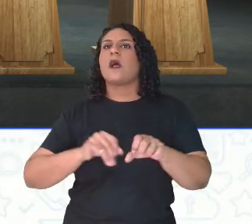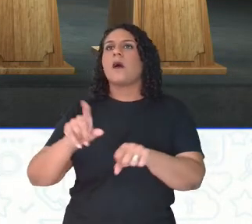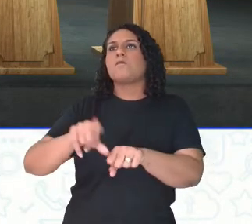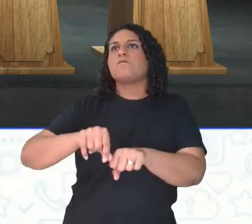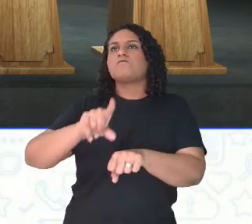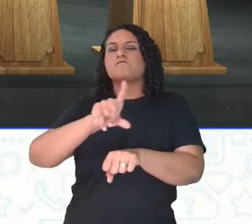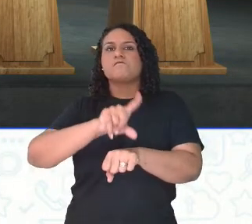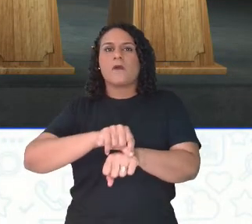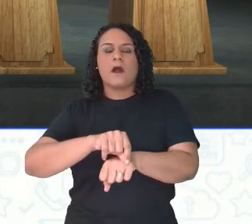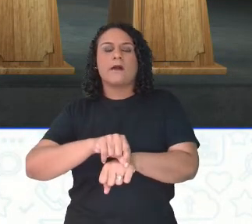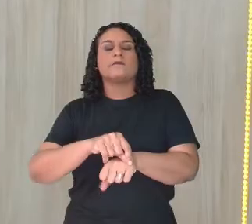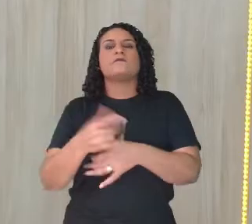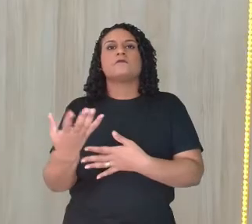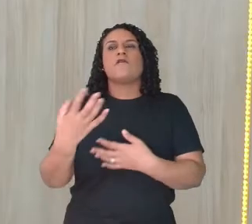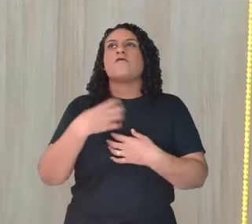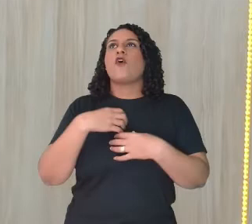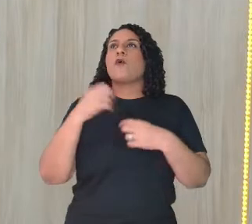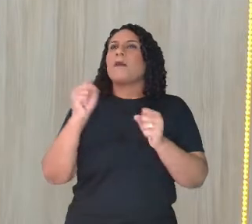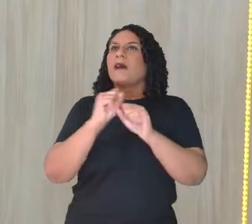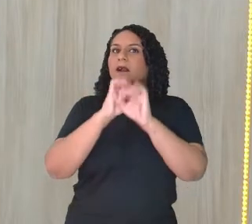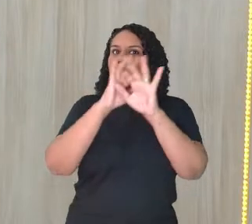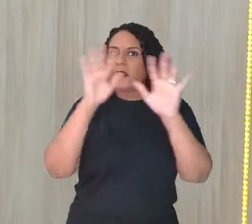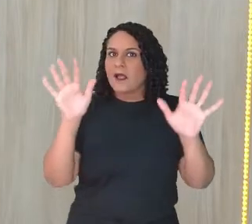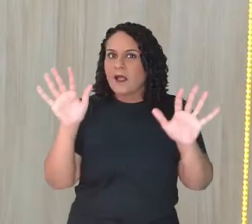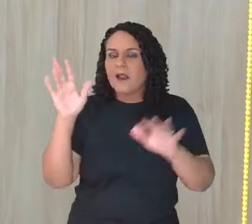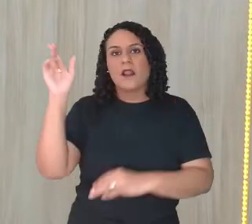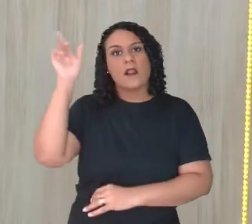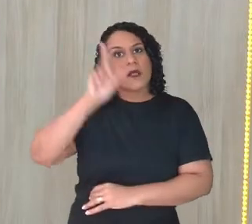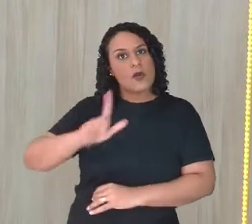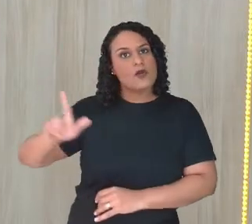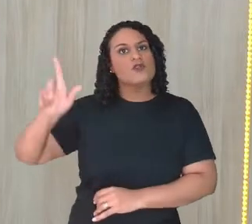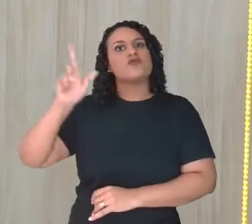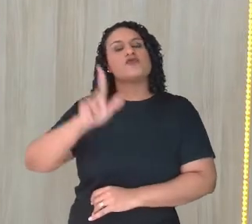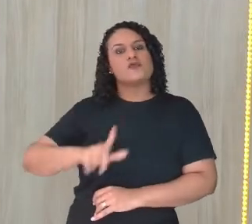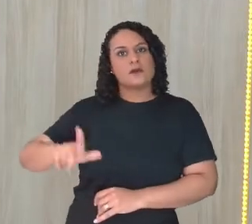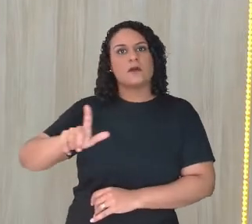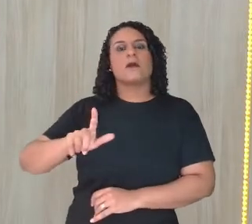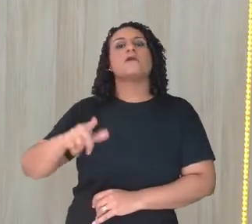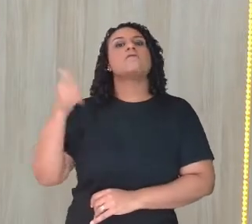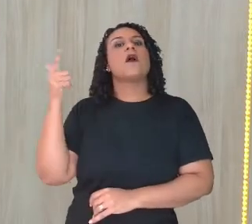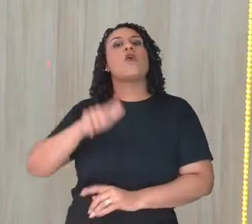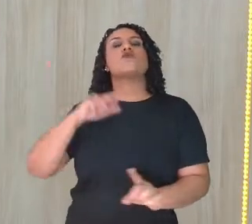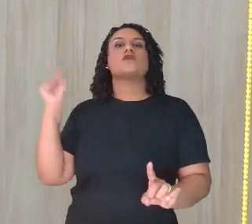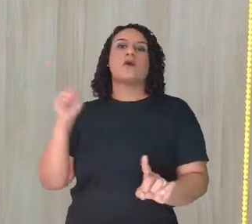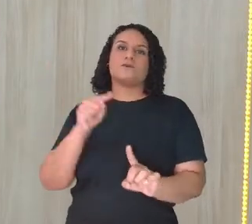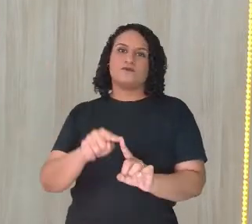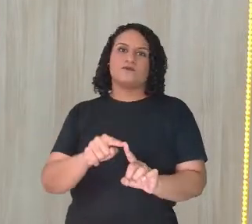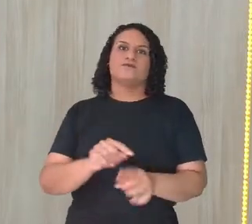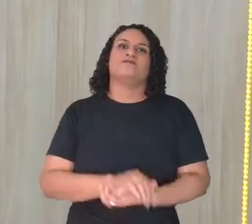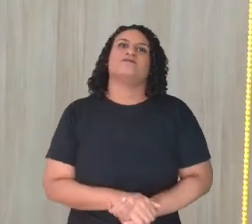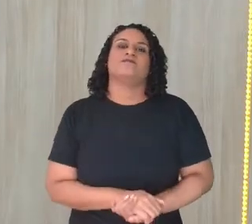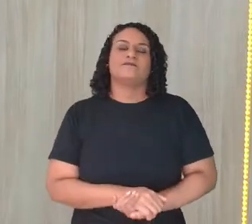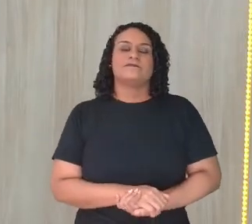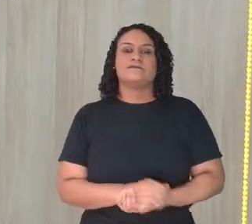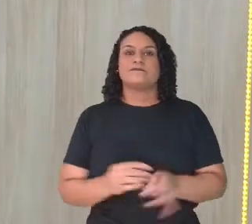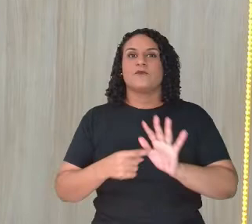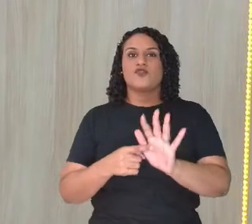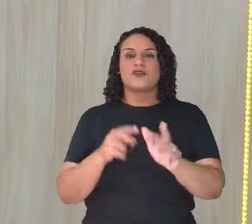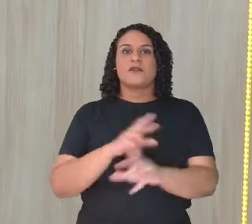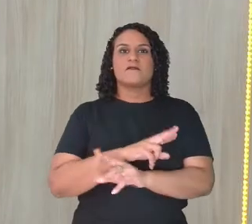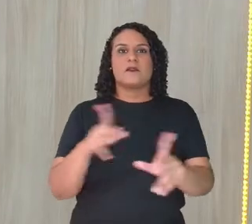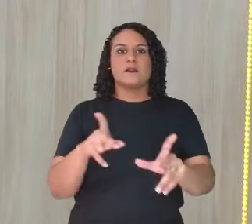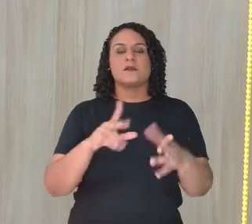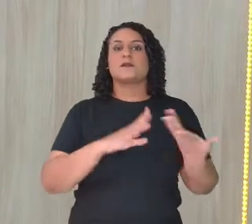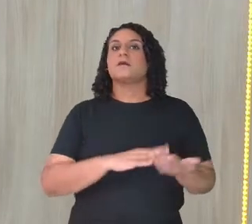de uma forma lógica para alcançar um objetivo. E aí eu trouxe essa diferença, que